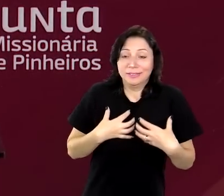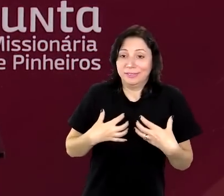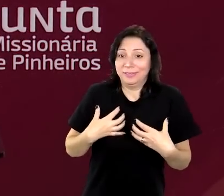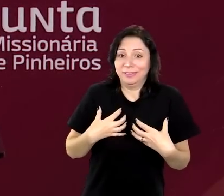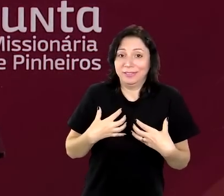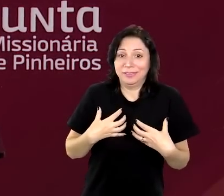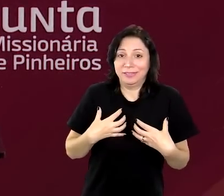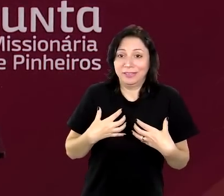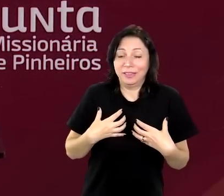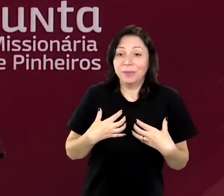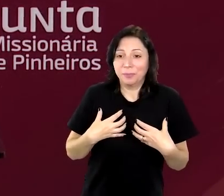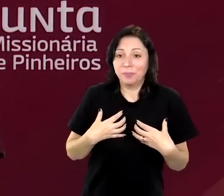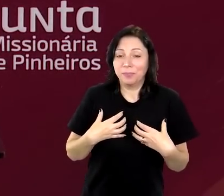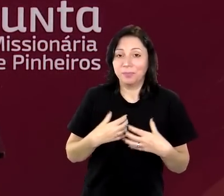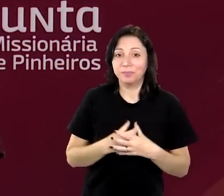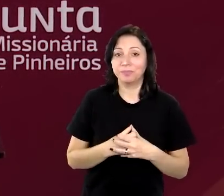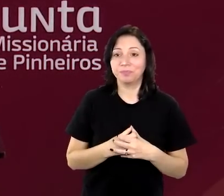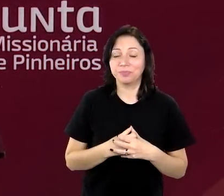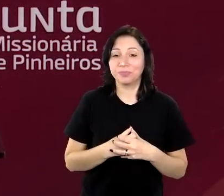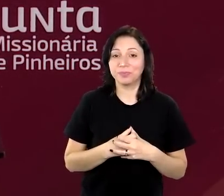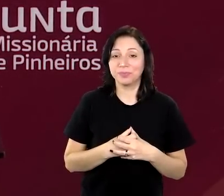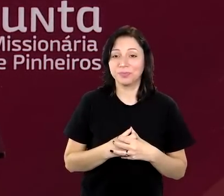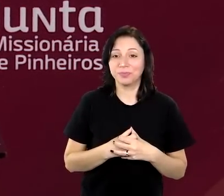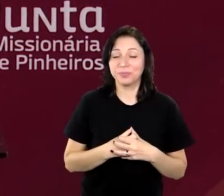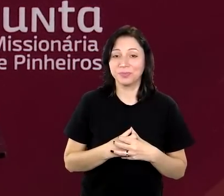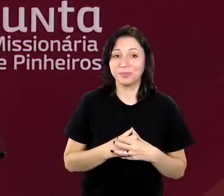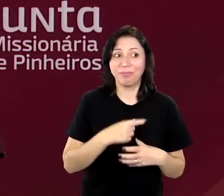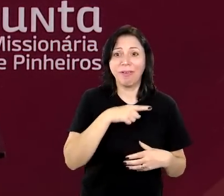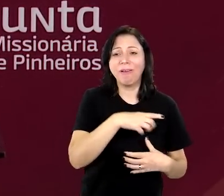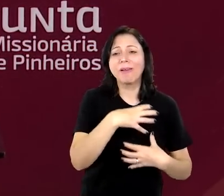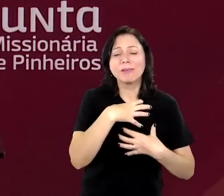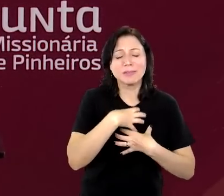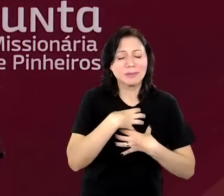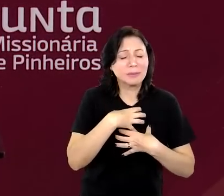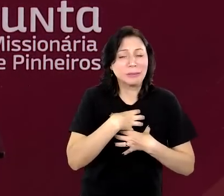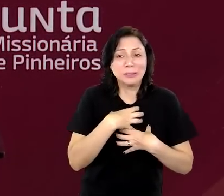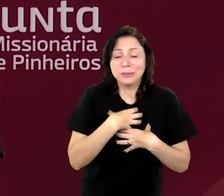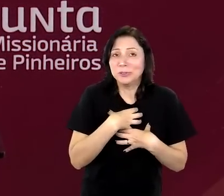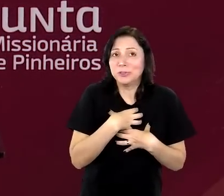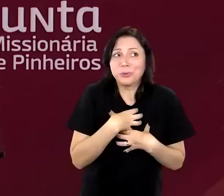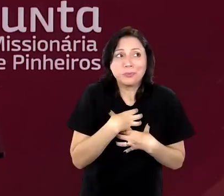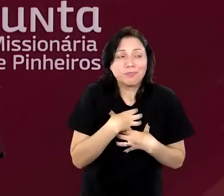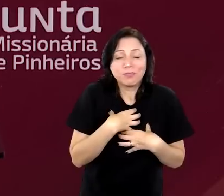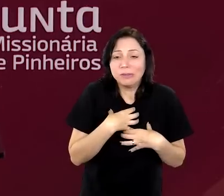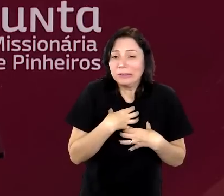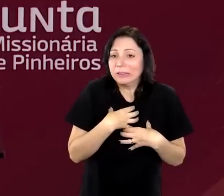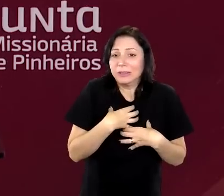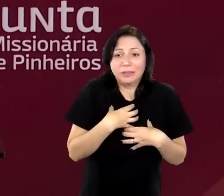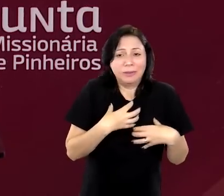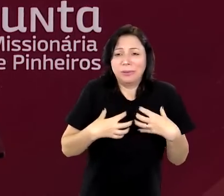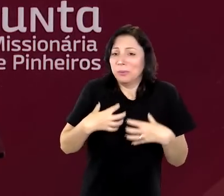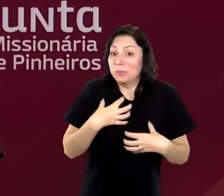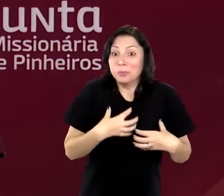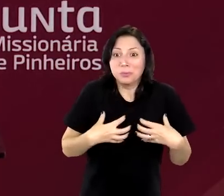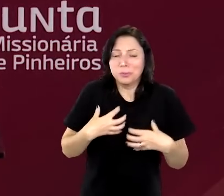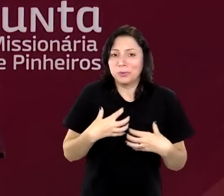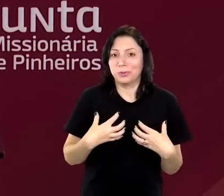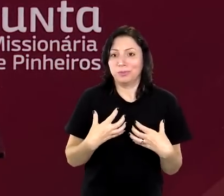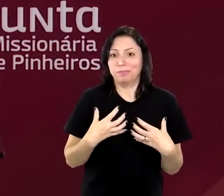Esse verbo perturbou-se aqui é que ela ficou angustiada mesmo com aquela conversa.